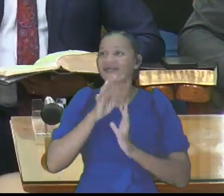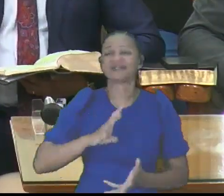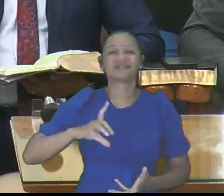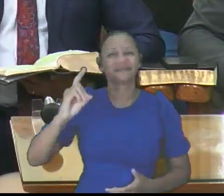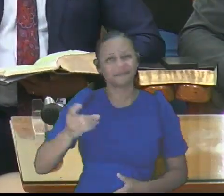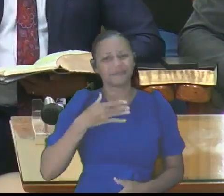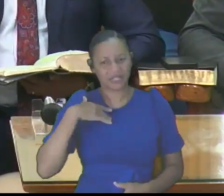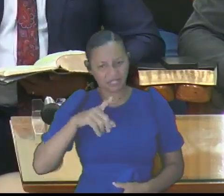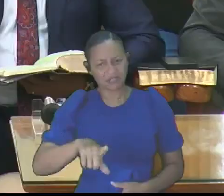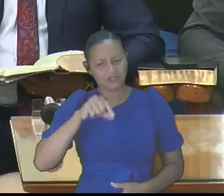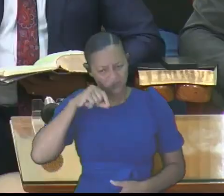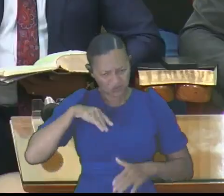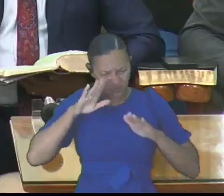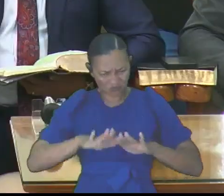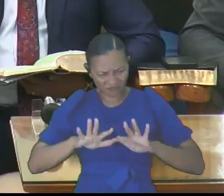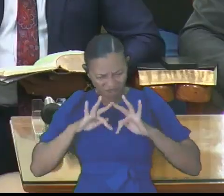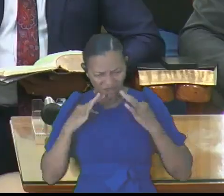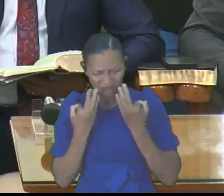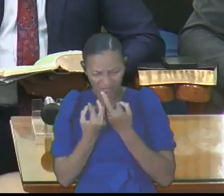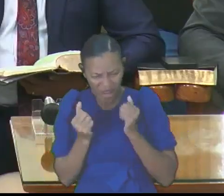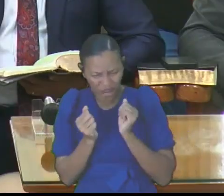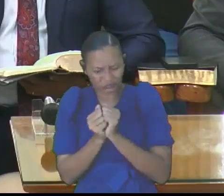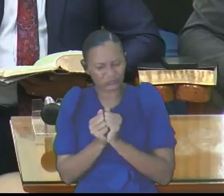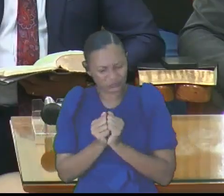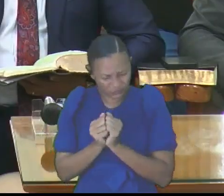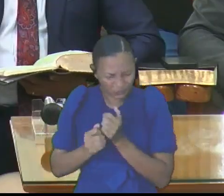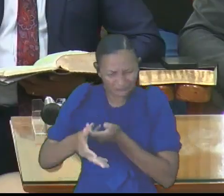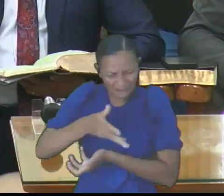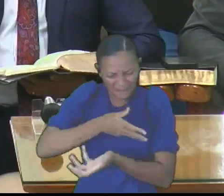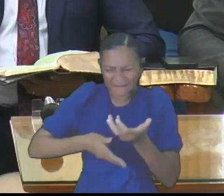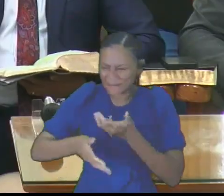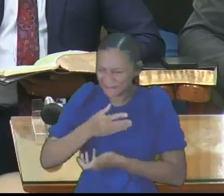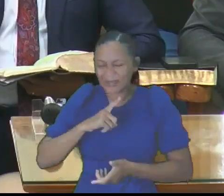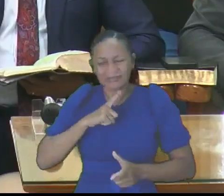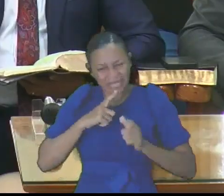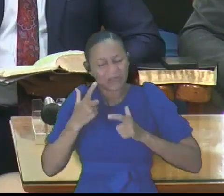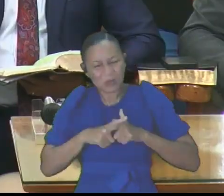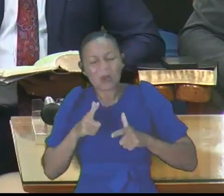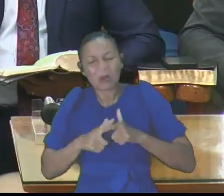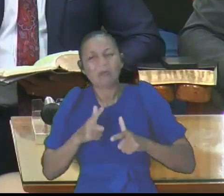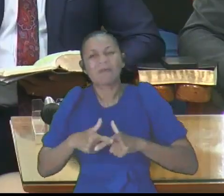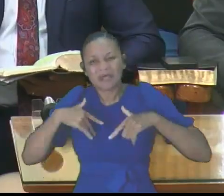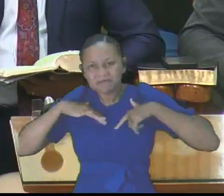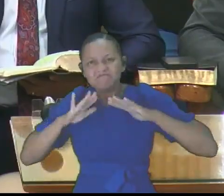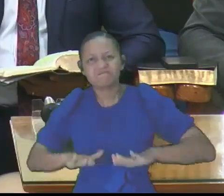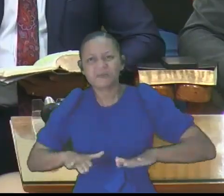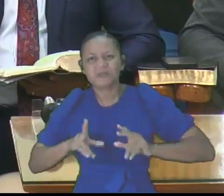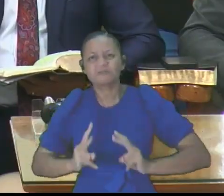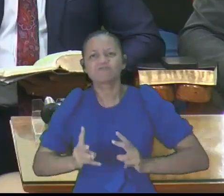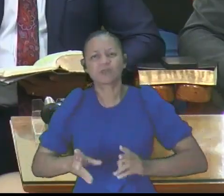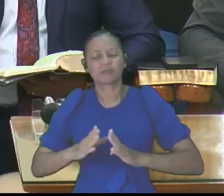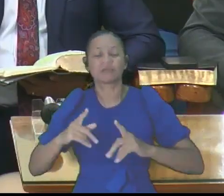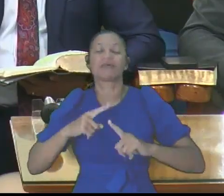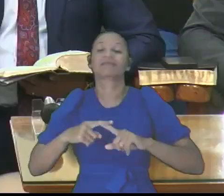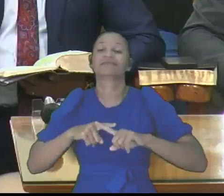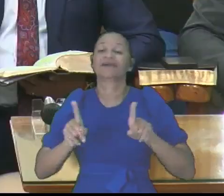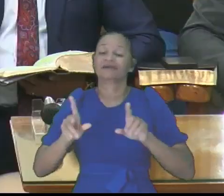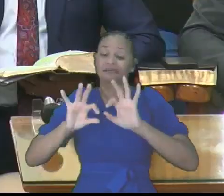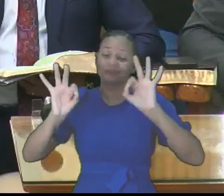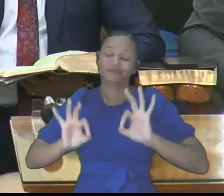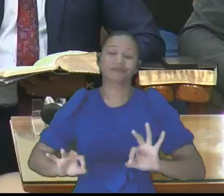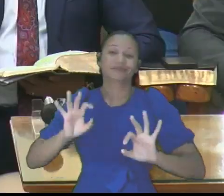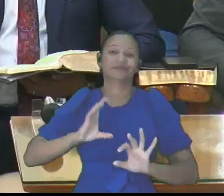Quem prefere ficar em família? Quem prefere ficar em família, mesmo batendo uma pedra na outra? Mas é o projeto de Deus,